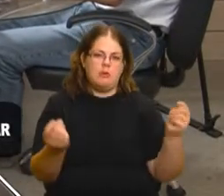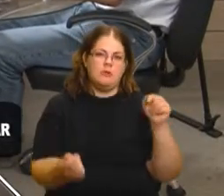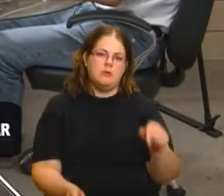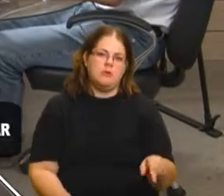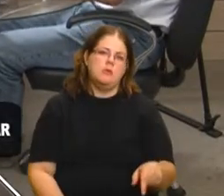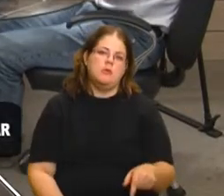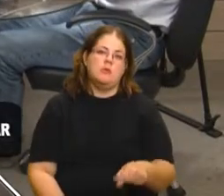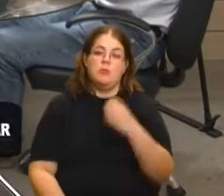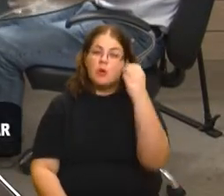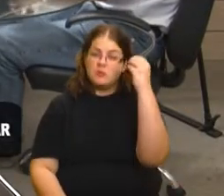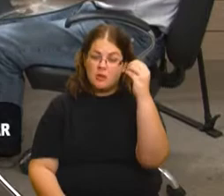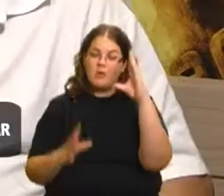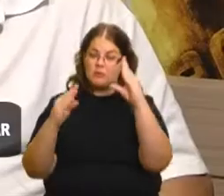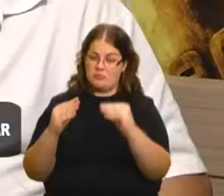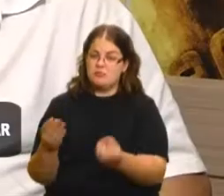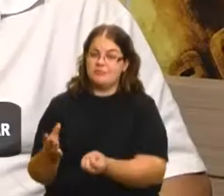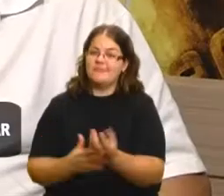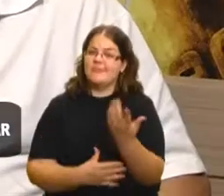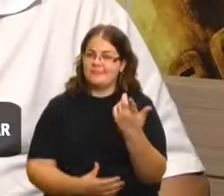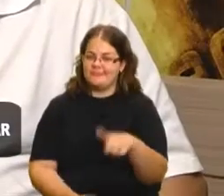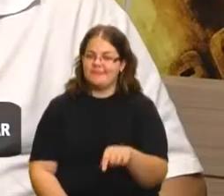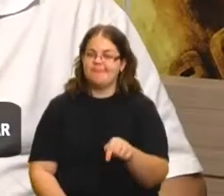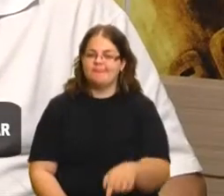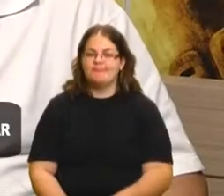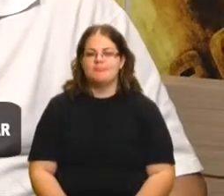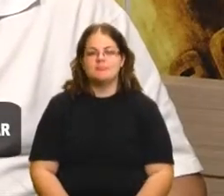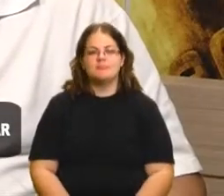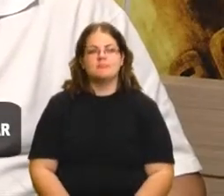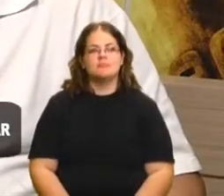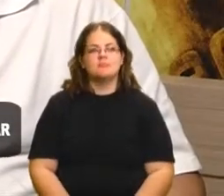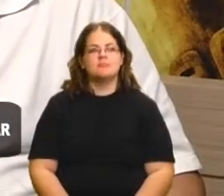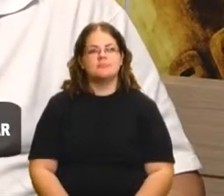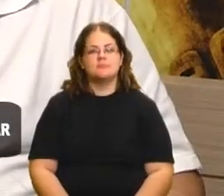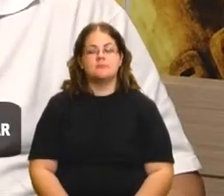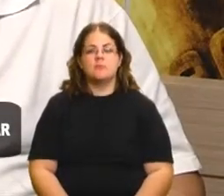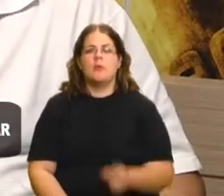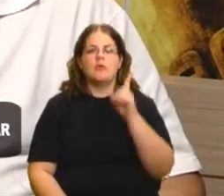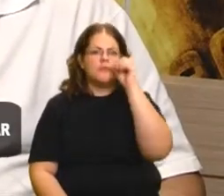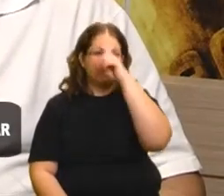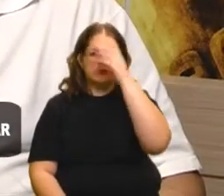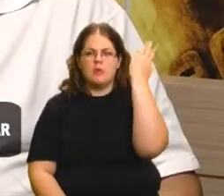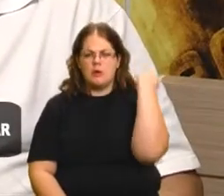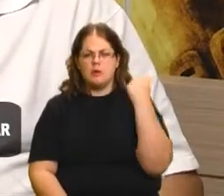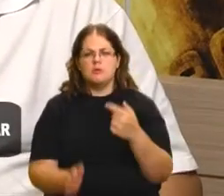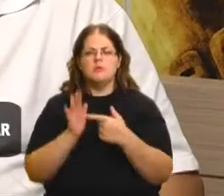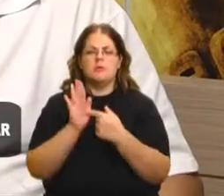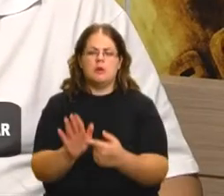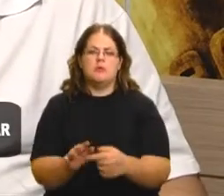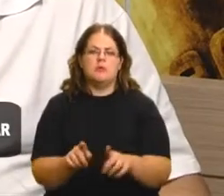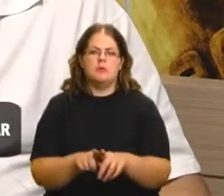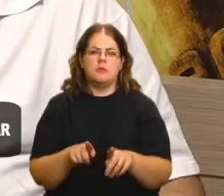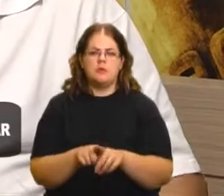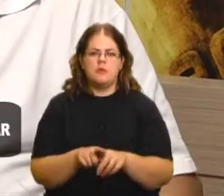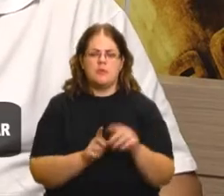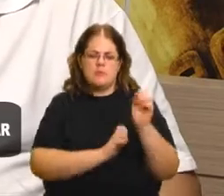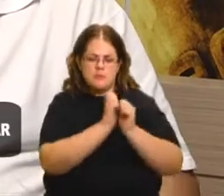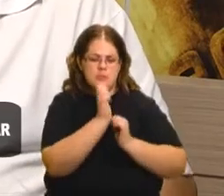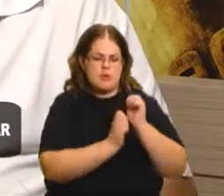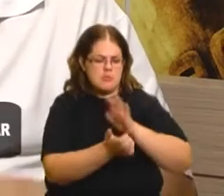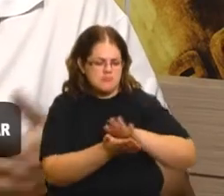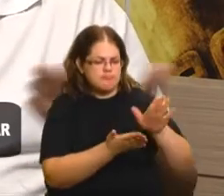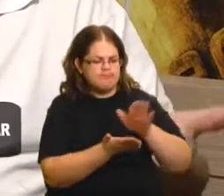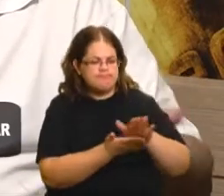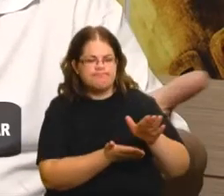noite. Era dificílimo assim, publicar alguma coisa de imprensa alternativa. As editoras não publicavam livros,